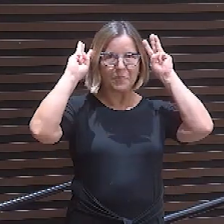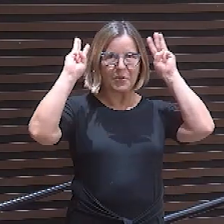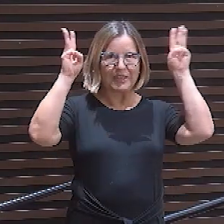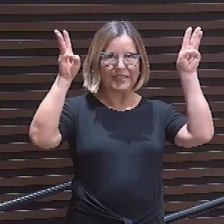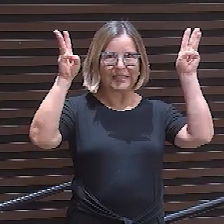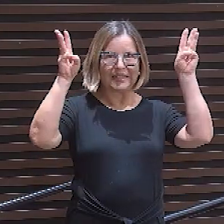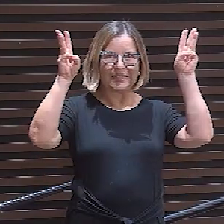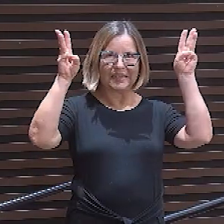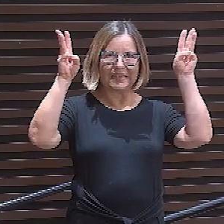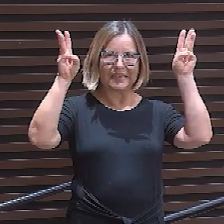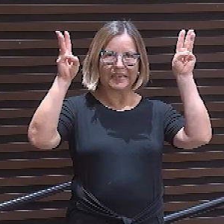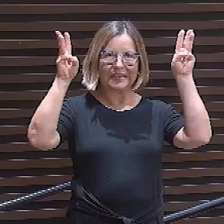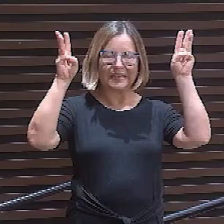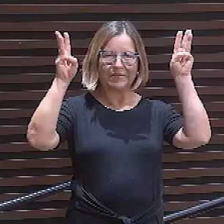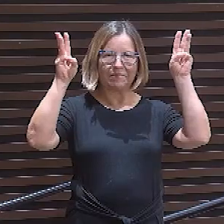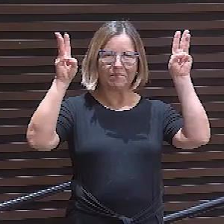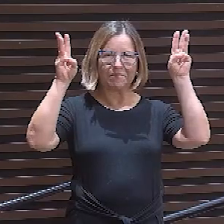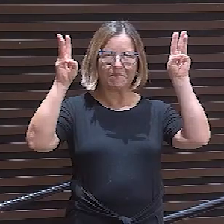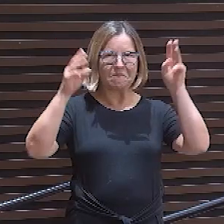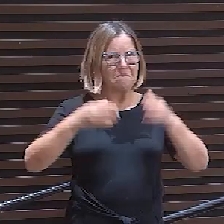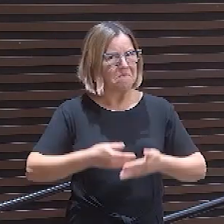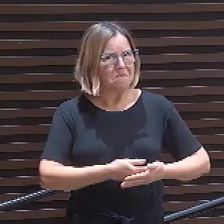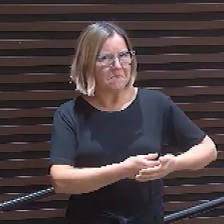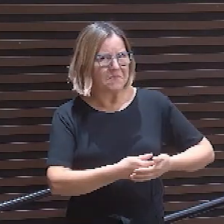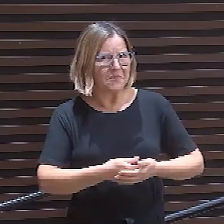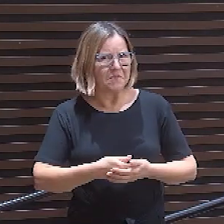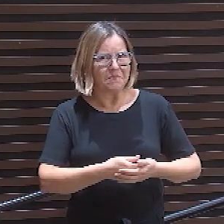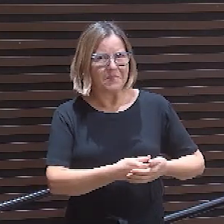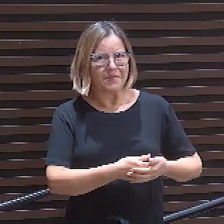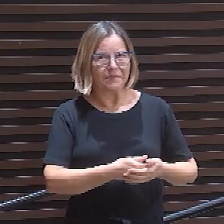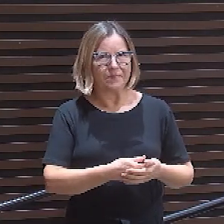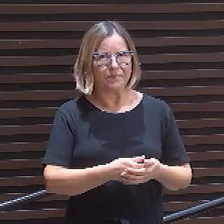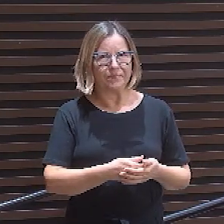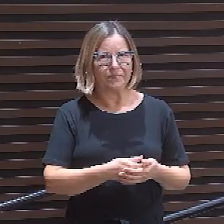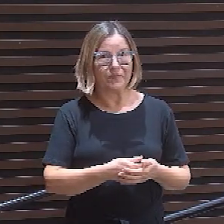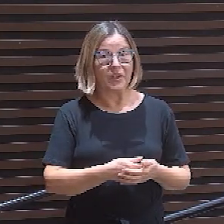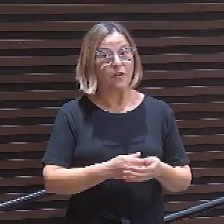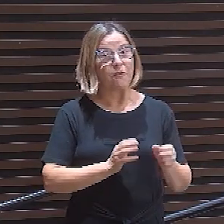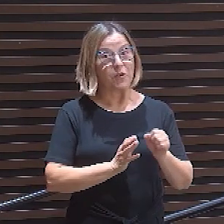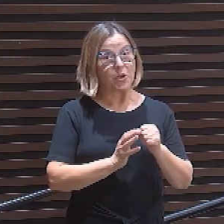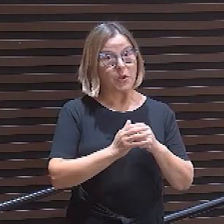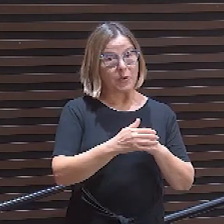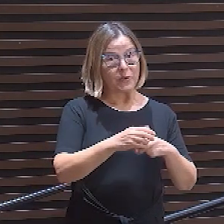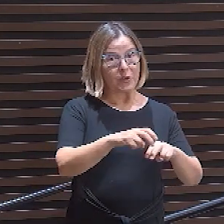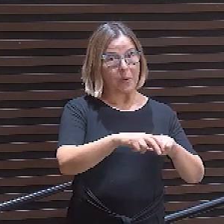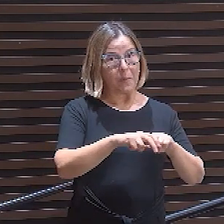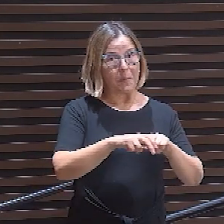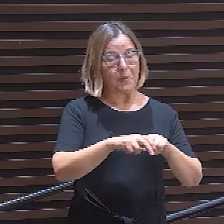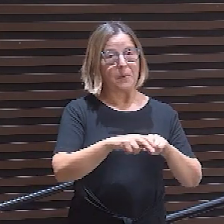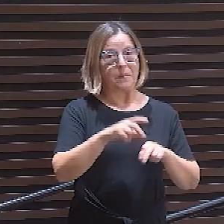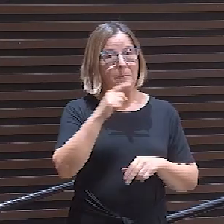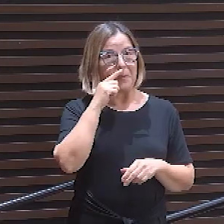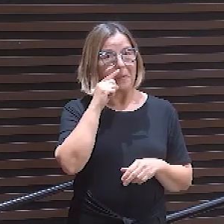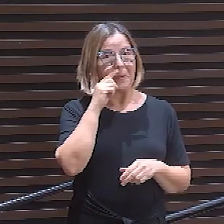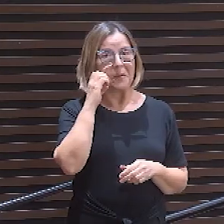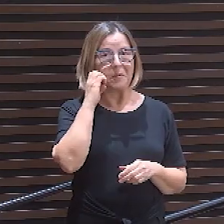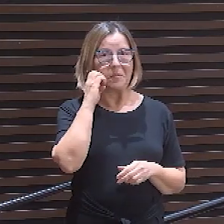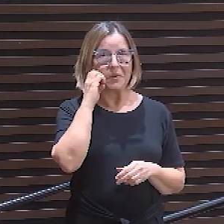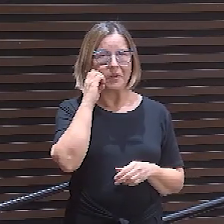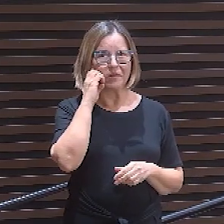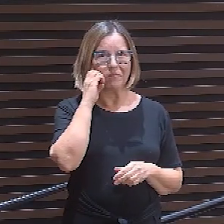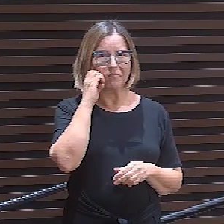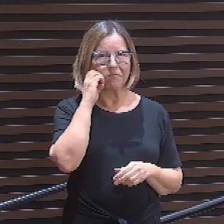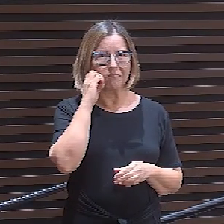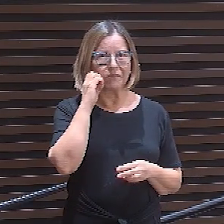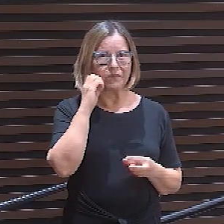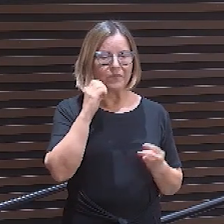Moisés, apenas nascido, foi ocultado por seus pais durante